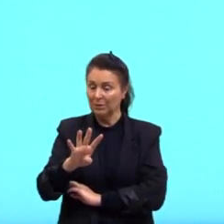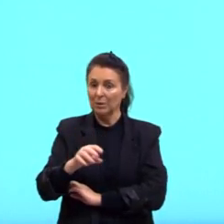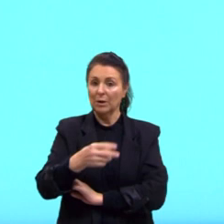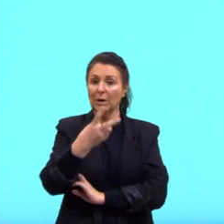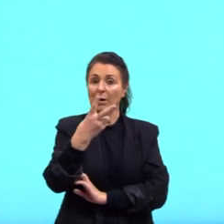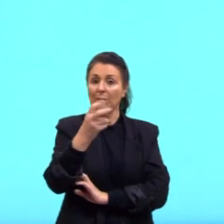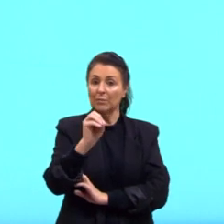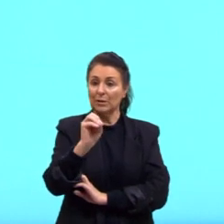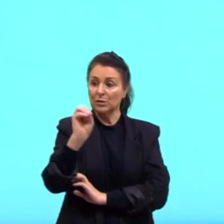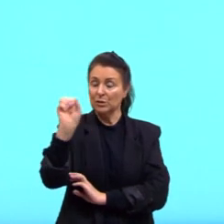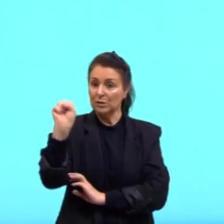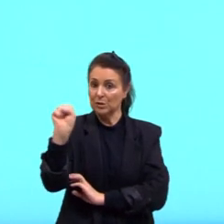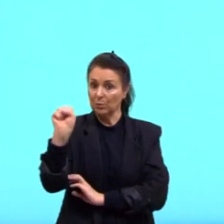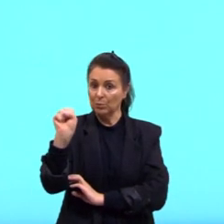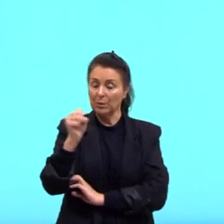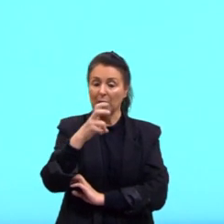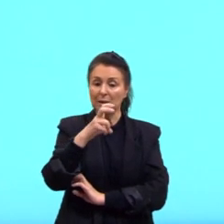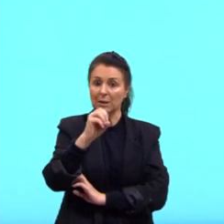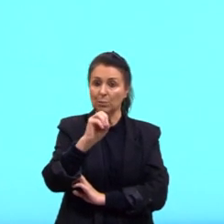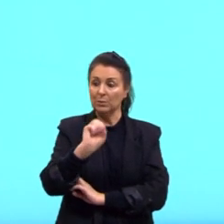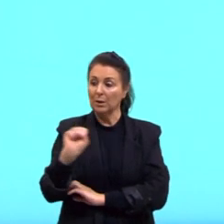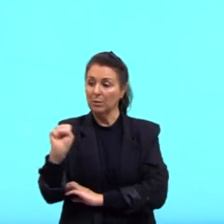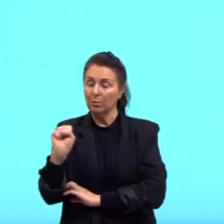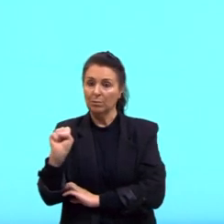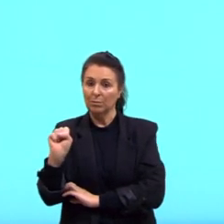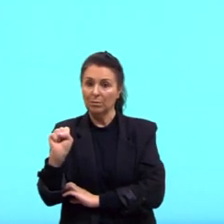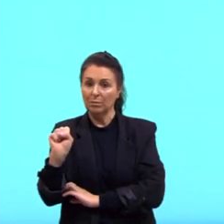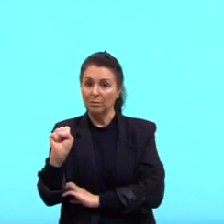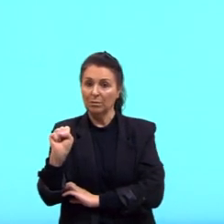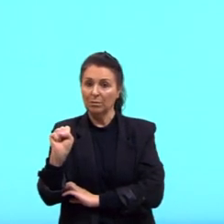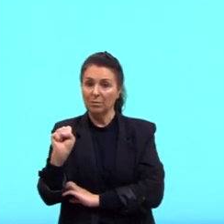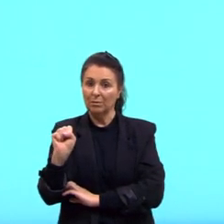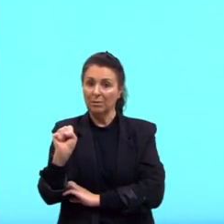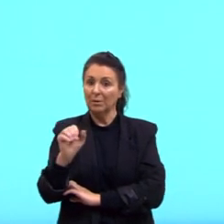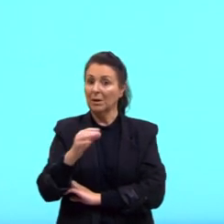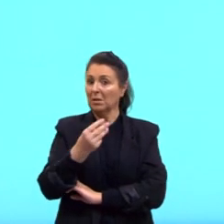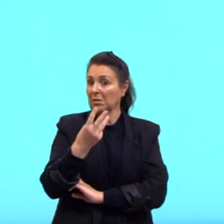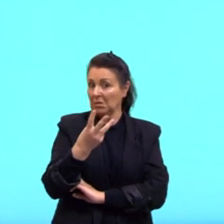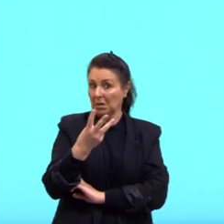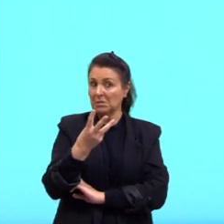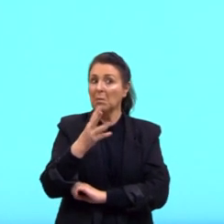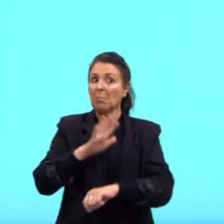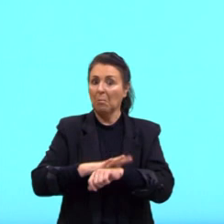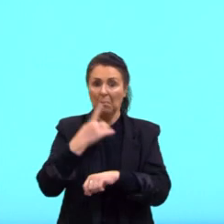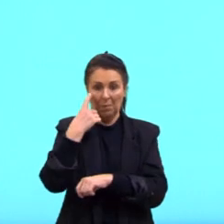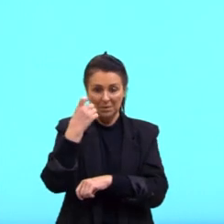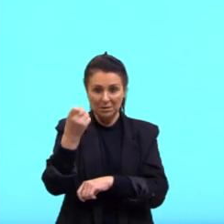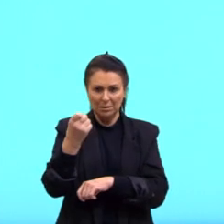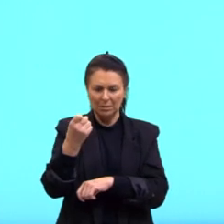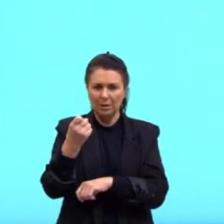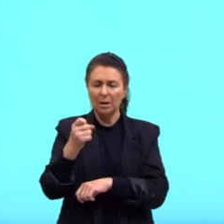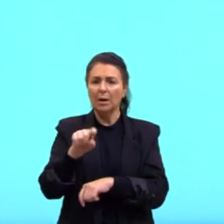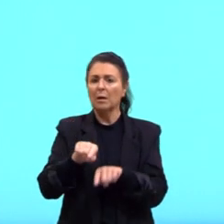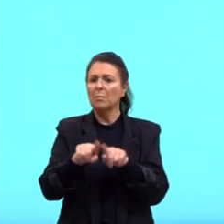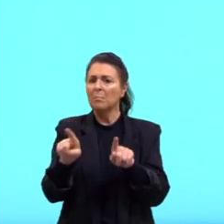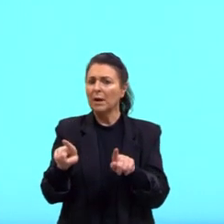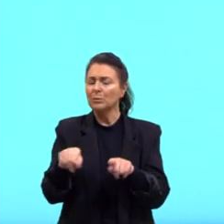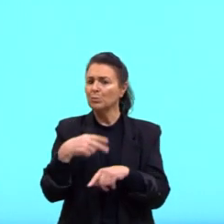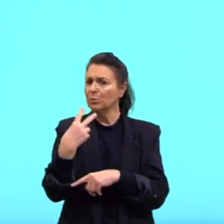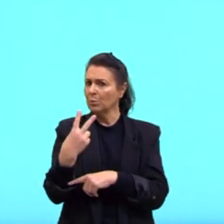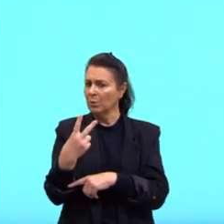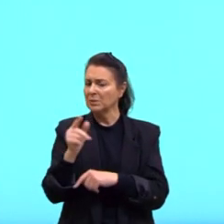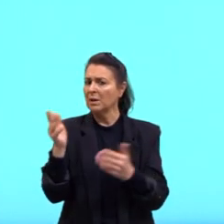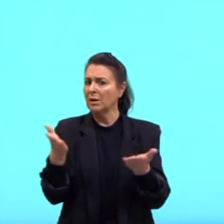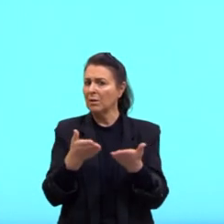20 segundos numa e 50 na outra então a três por enquanto mais interessante mas o Outro fator fator